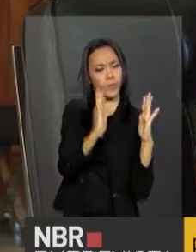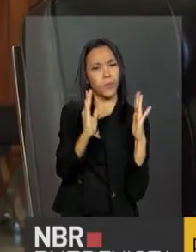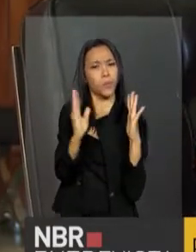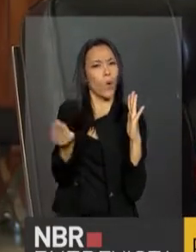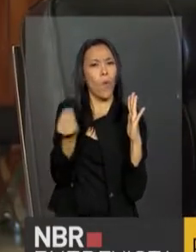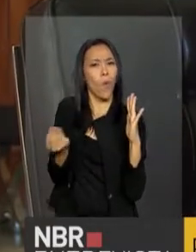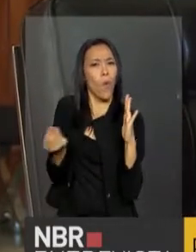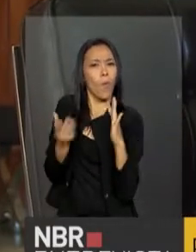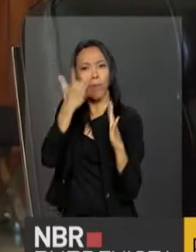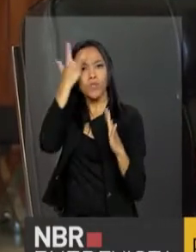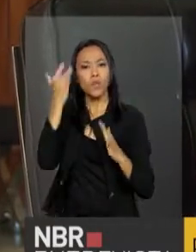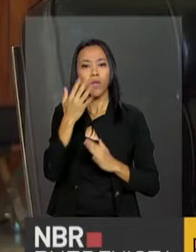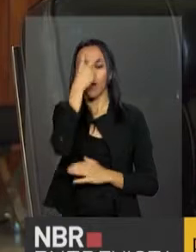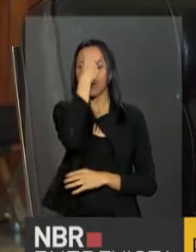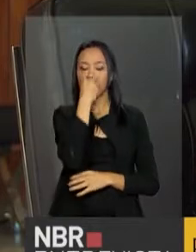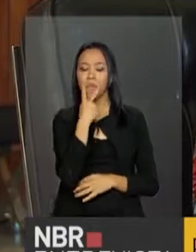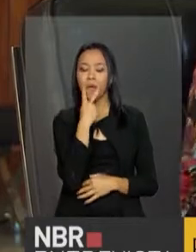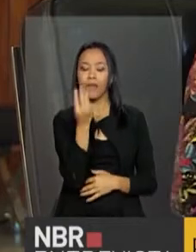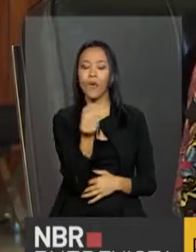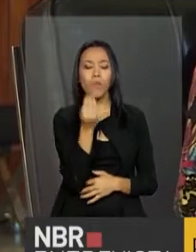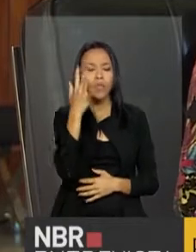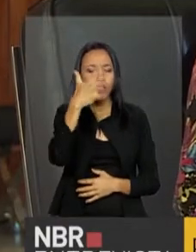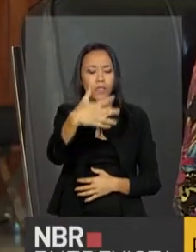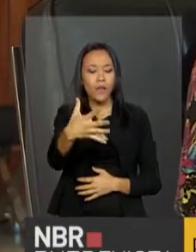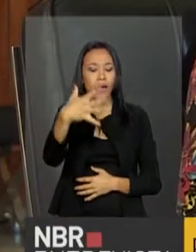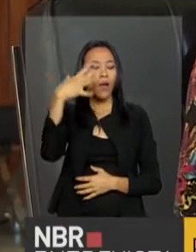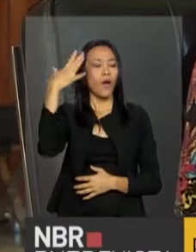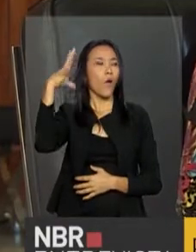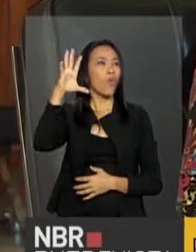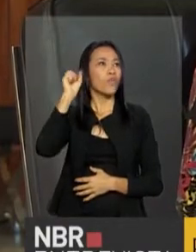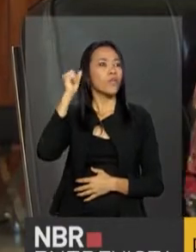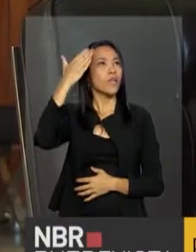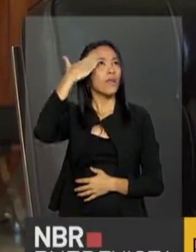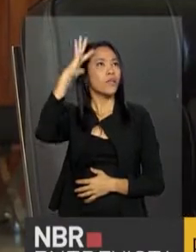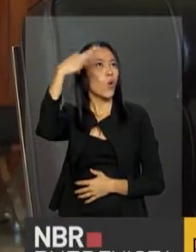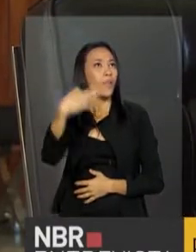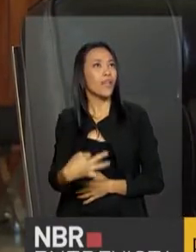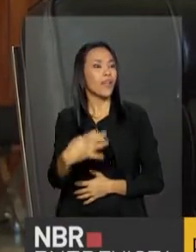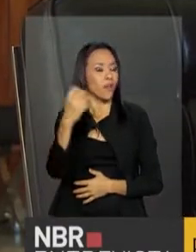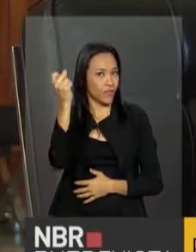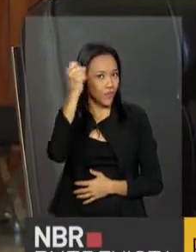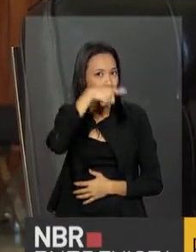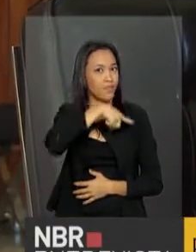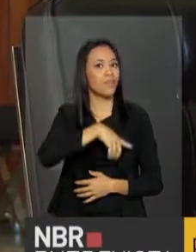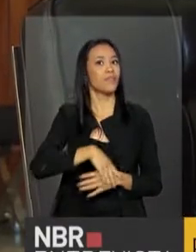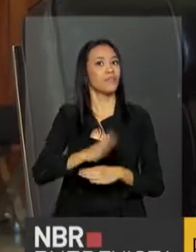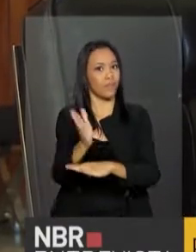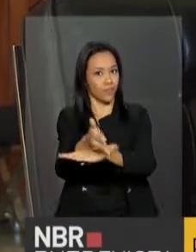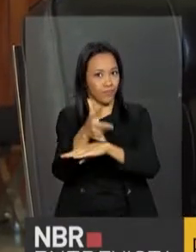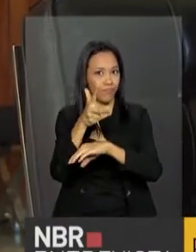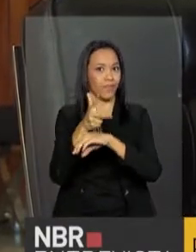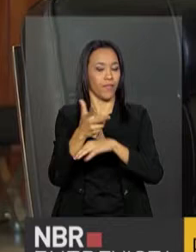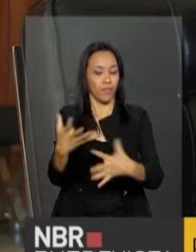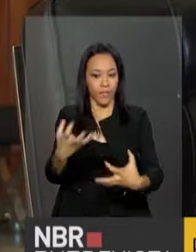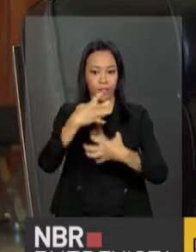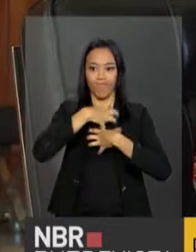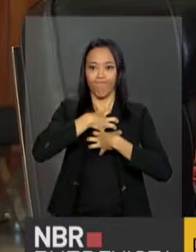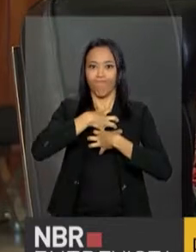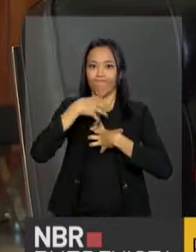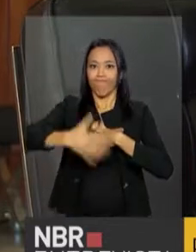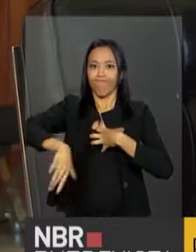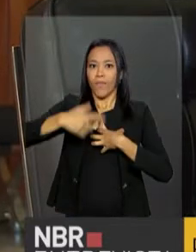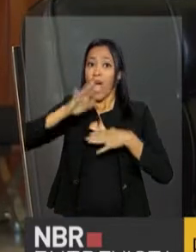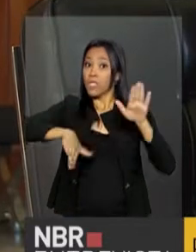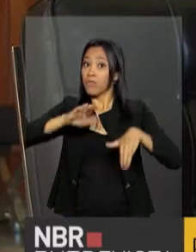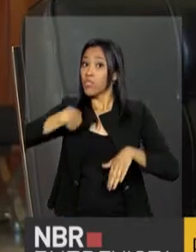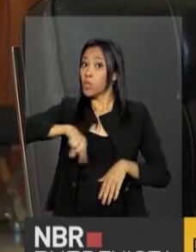pessoa que não está enxergando, compreenda esse material, né, isso é muito difícil. Isso causa um impacto. Muitas vezes a